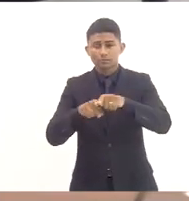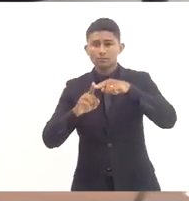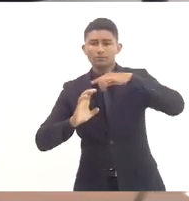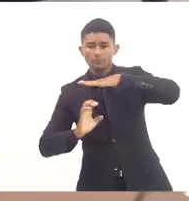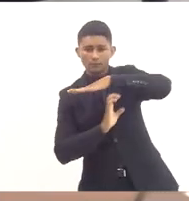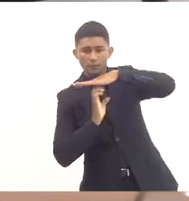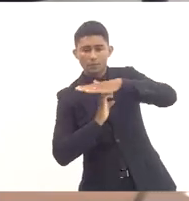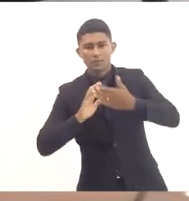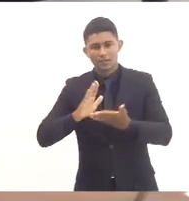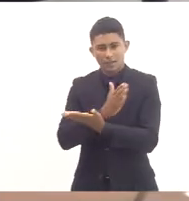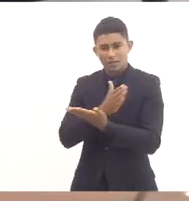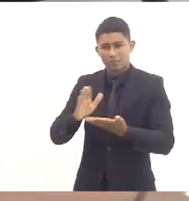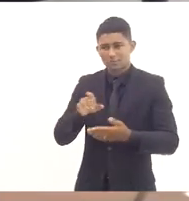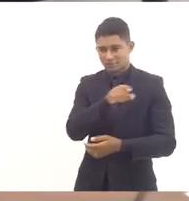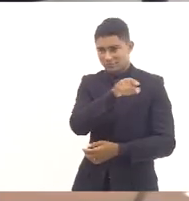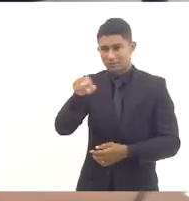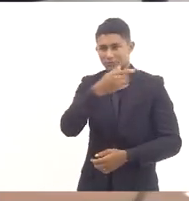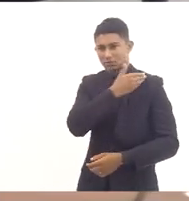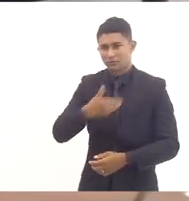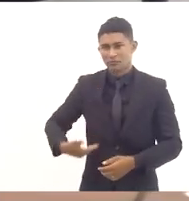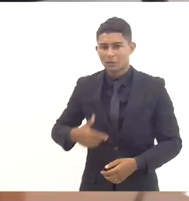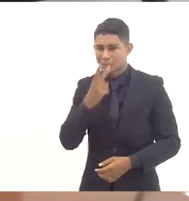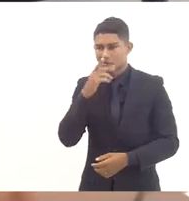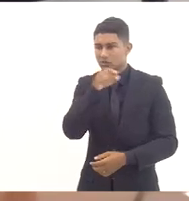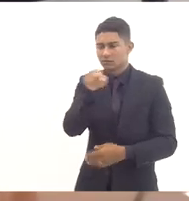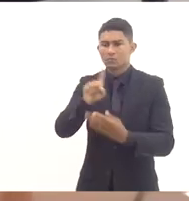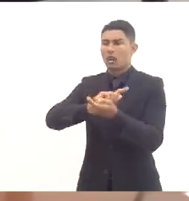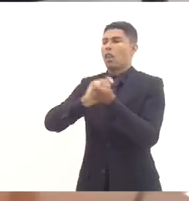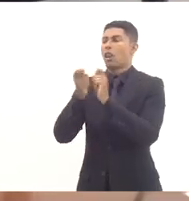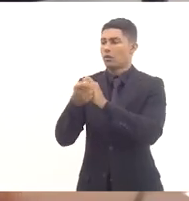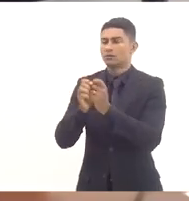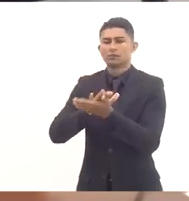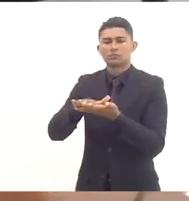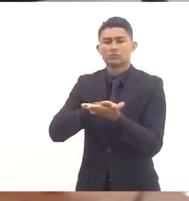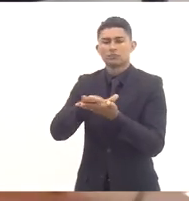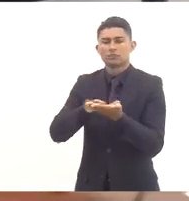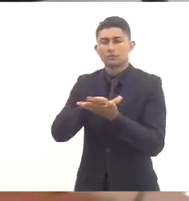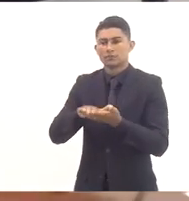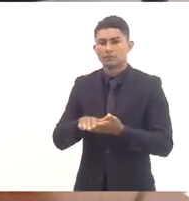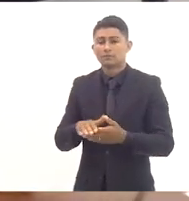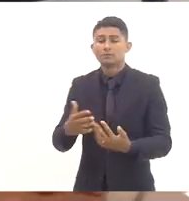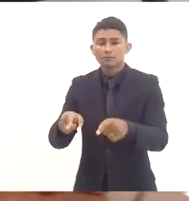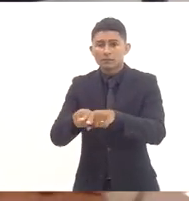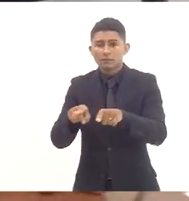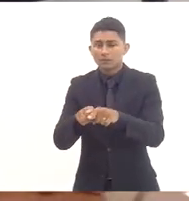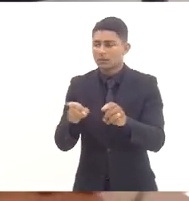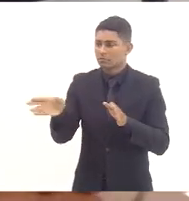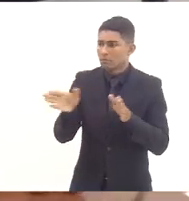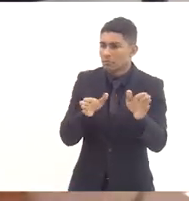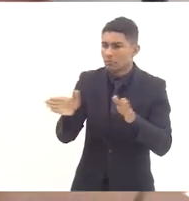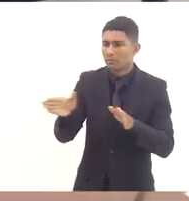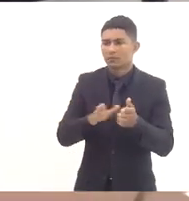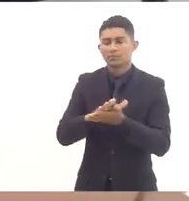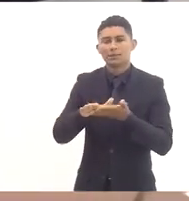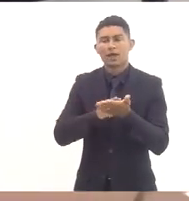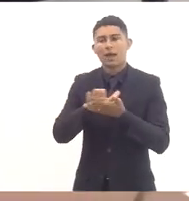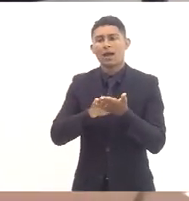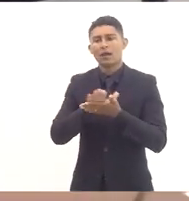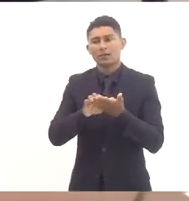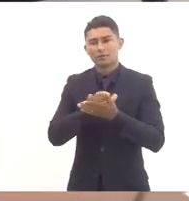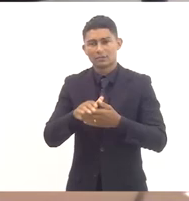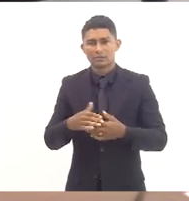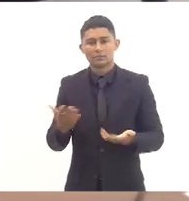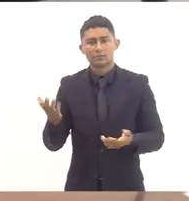até mesmo você topo não se adaptar não se adequar e criar ferramentas que dê condições para as pessoas brigarem